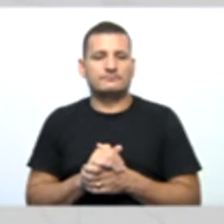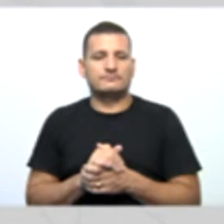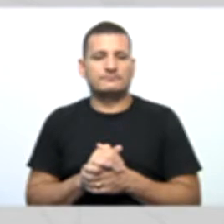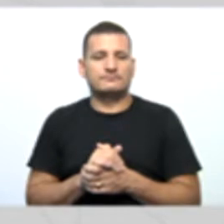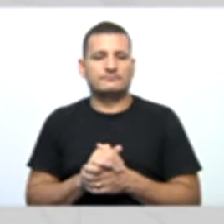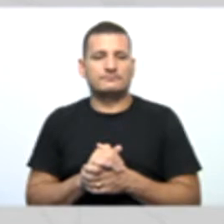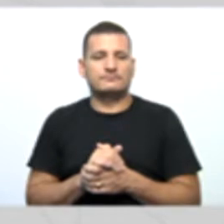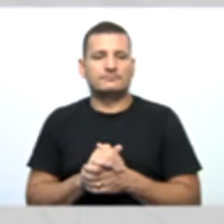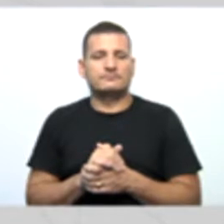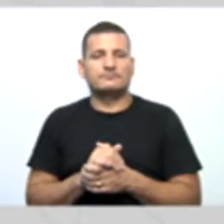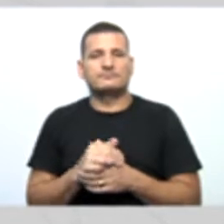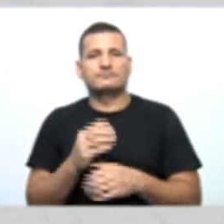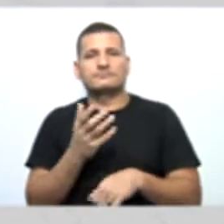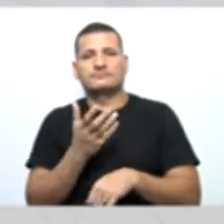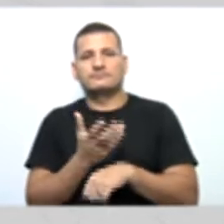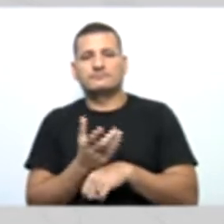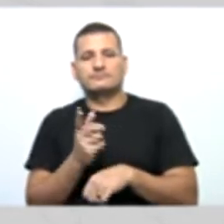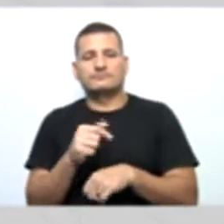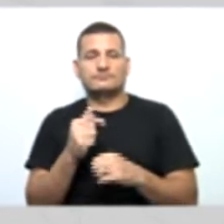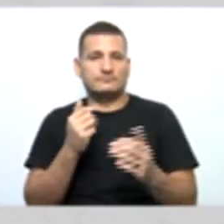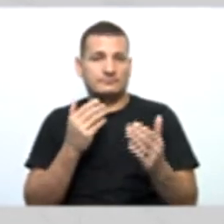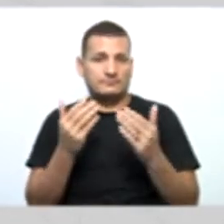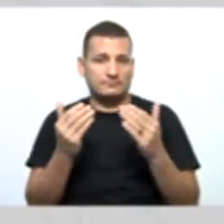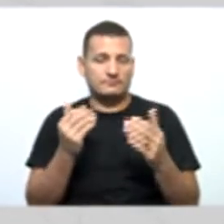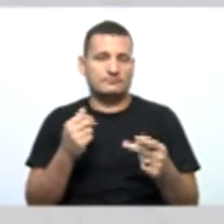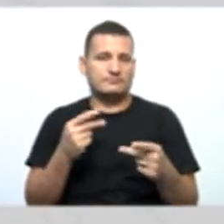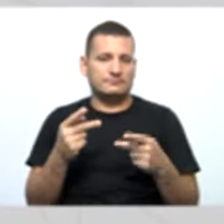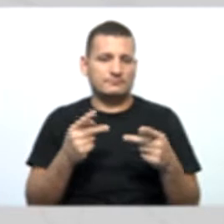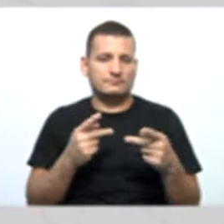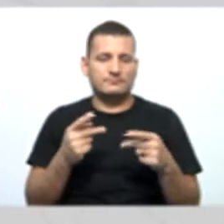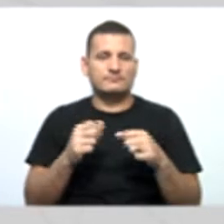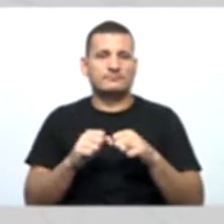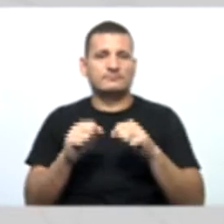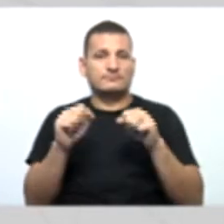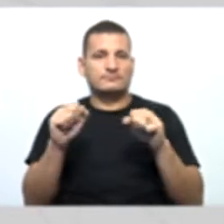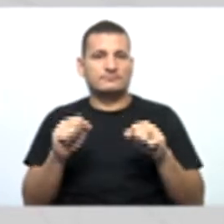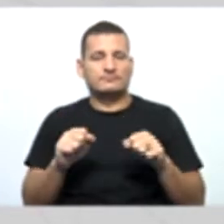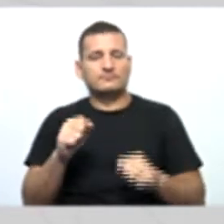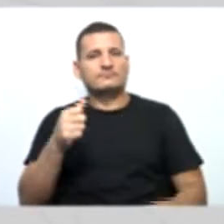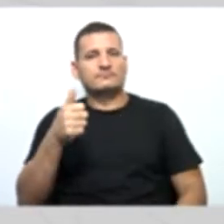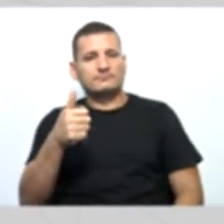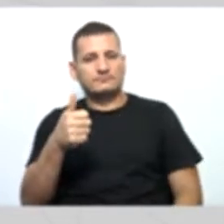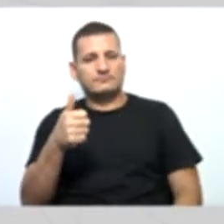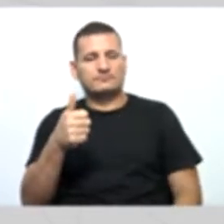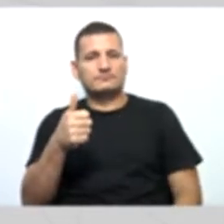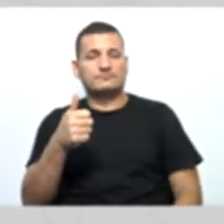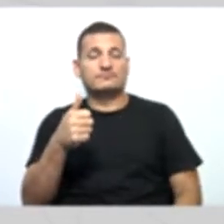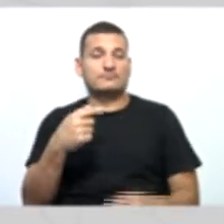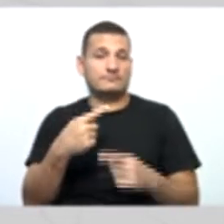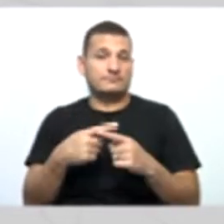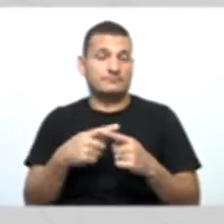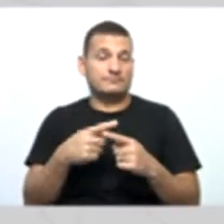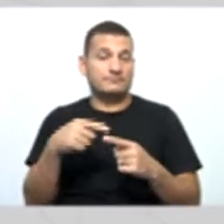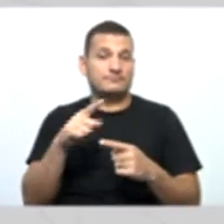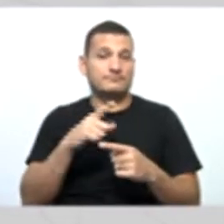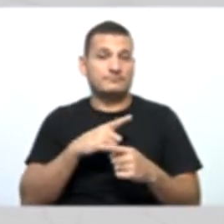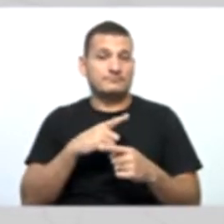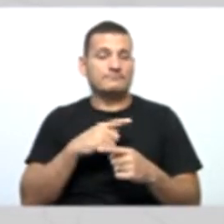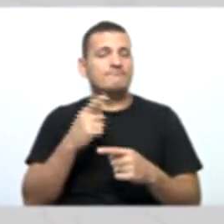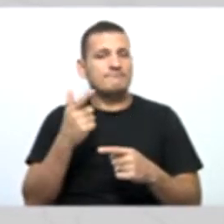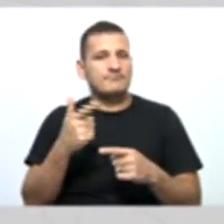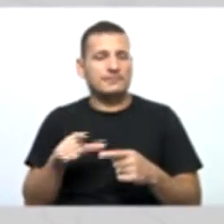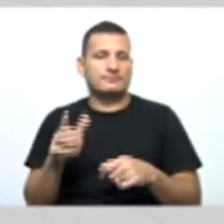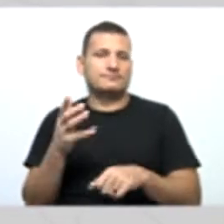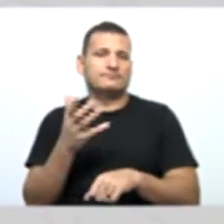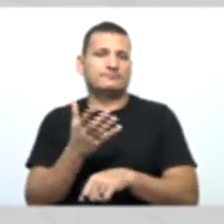A disciplina é essa, Análise Projeto de Sistemas 1. Por quê? Vocês vão ter mais uma disciplina que